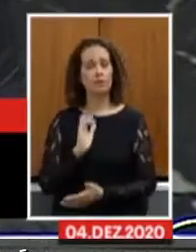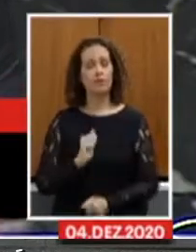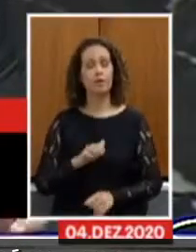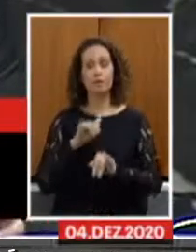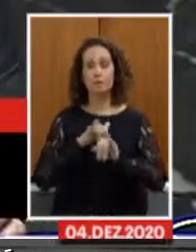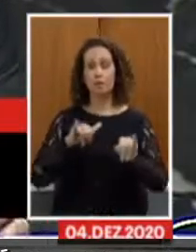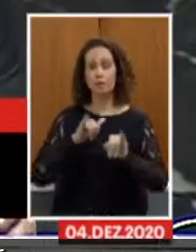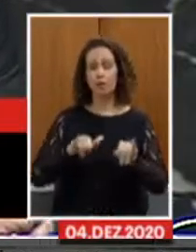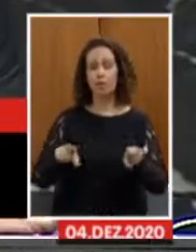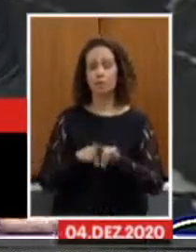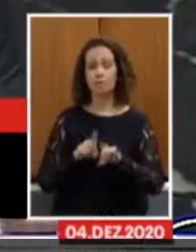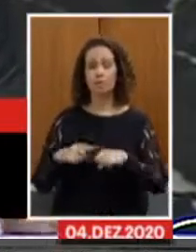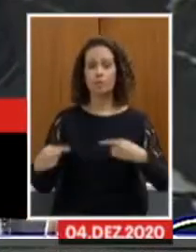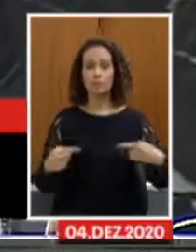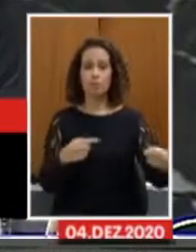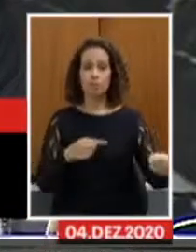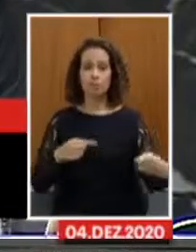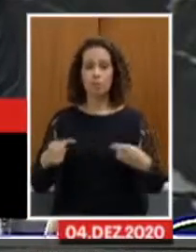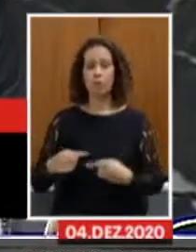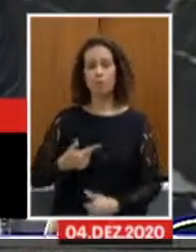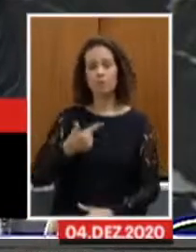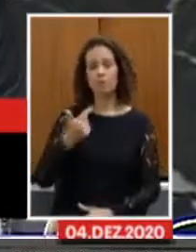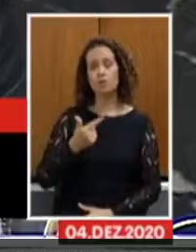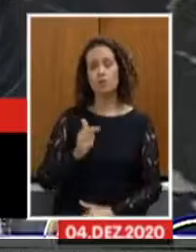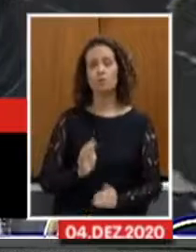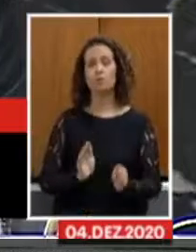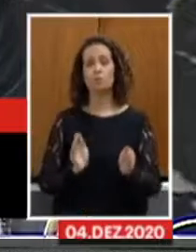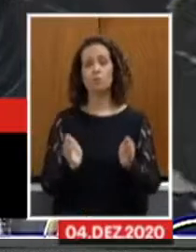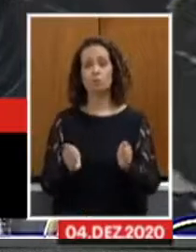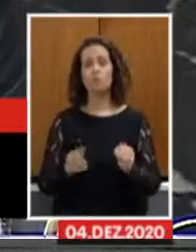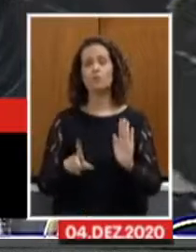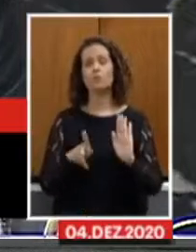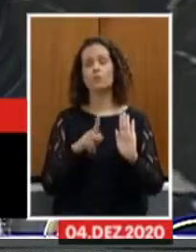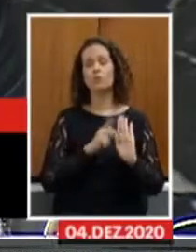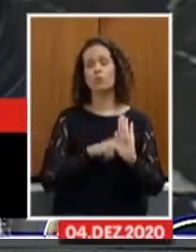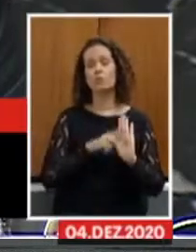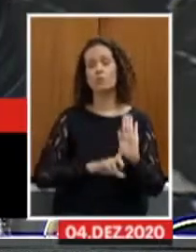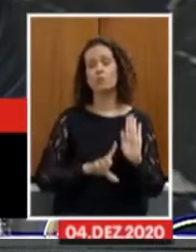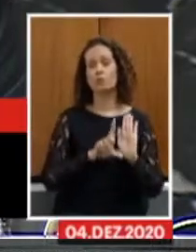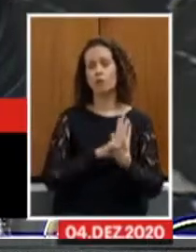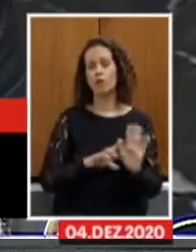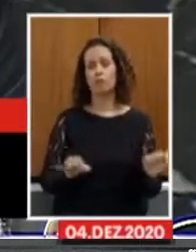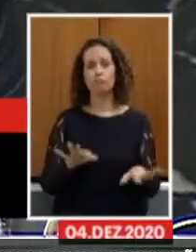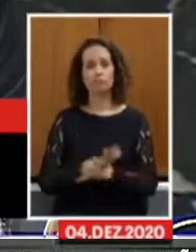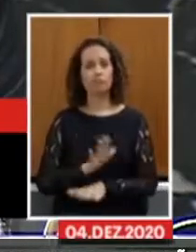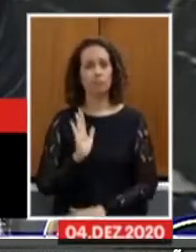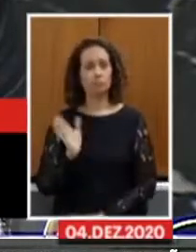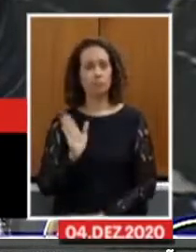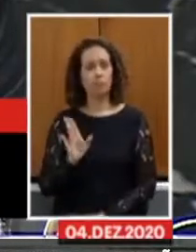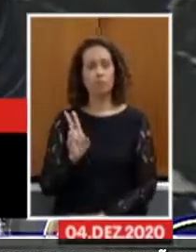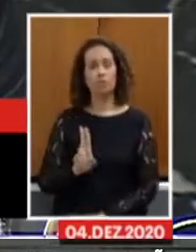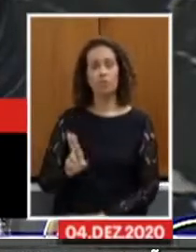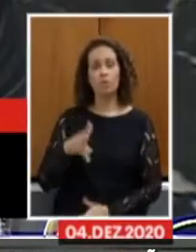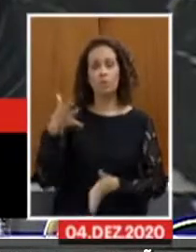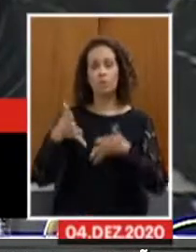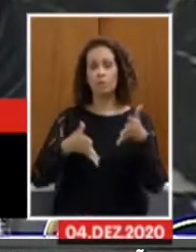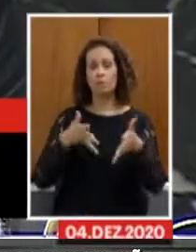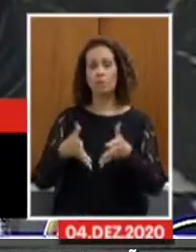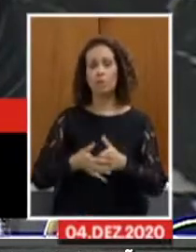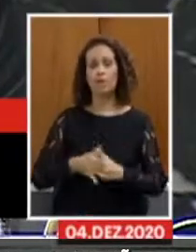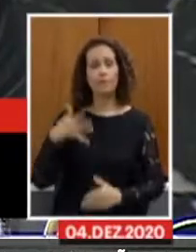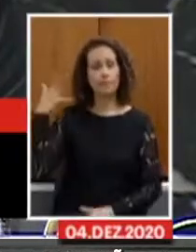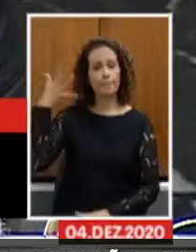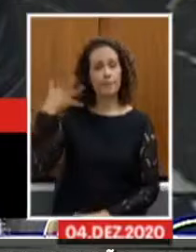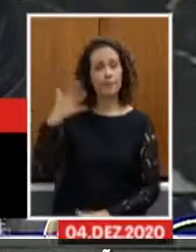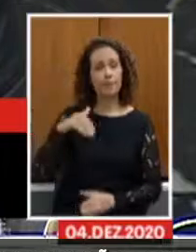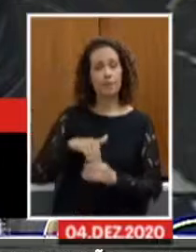Anunciada a discussão em segundo turno do projeto de lei 739/2019, e tendo essa sido encerrada, fazem uso da palavra para encaminhar a votação do